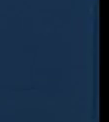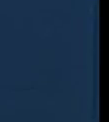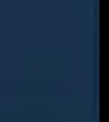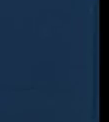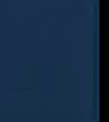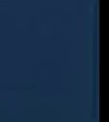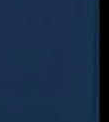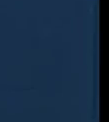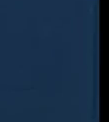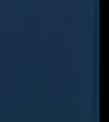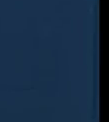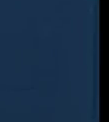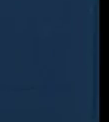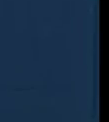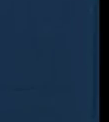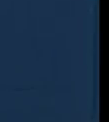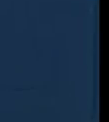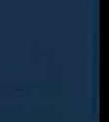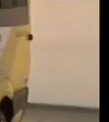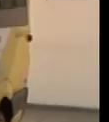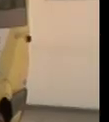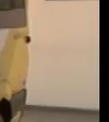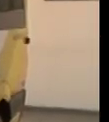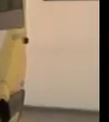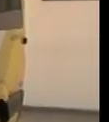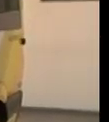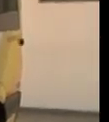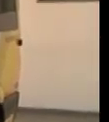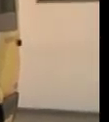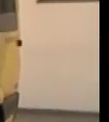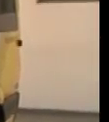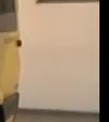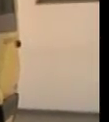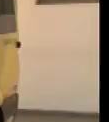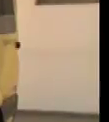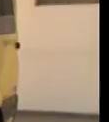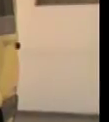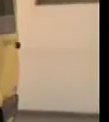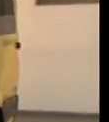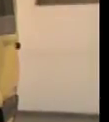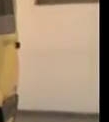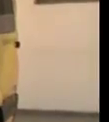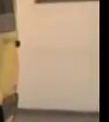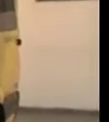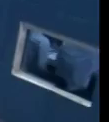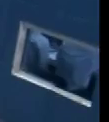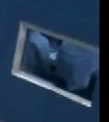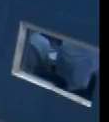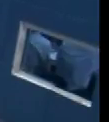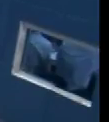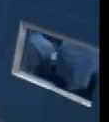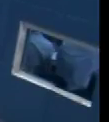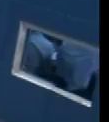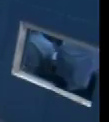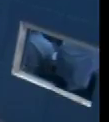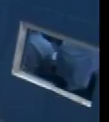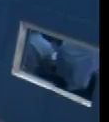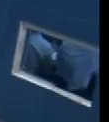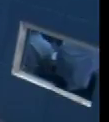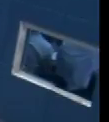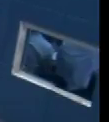de hemodiálise do serviço para se locomover da casa até a clínica. Apesar